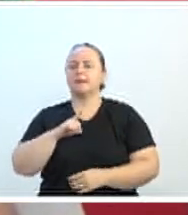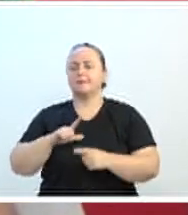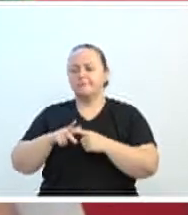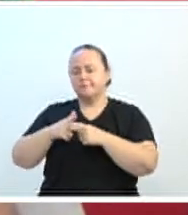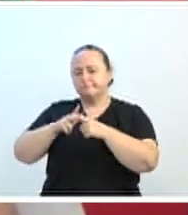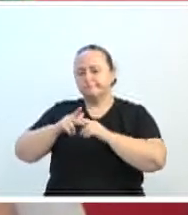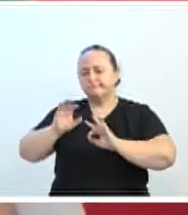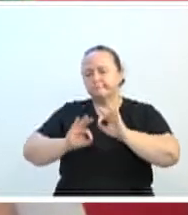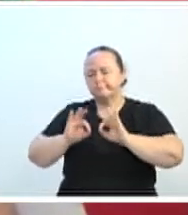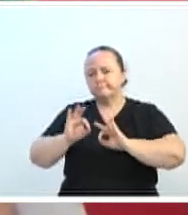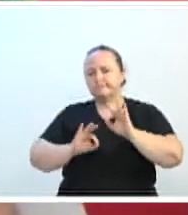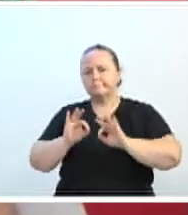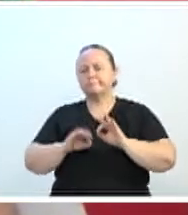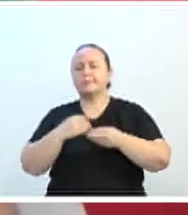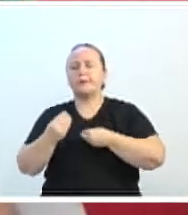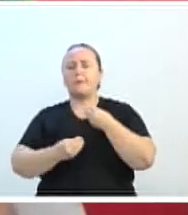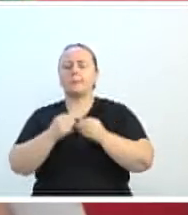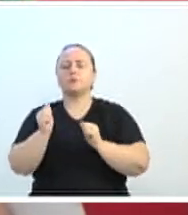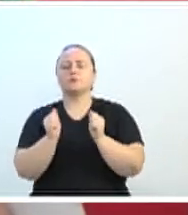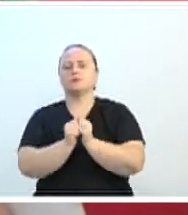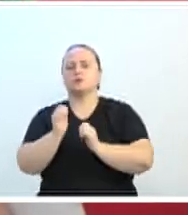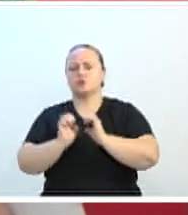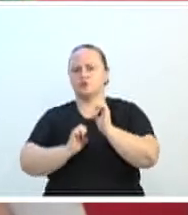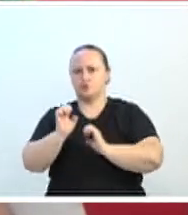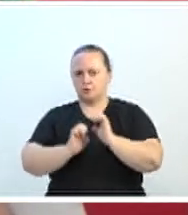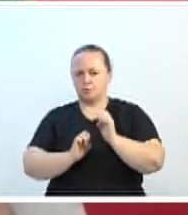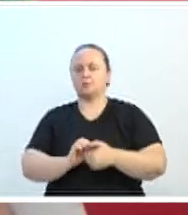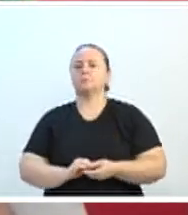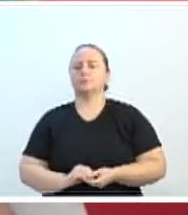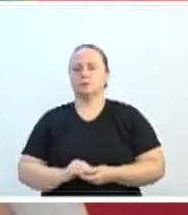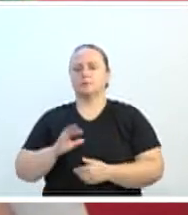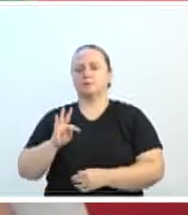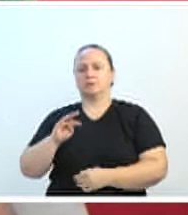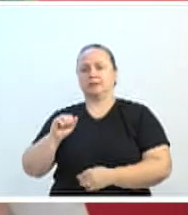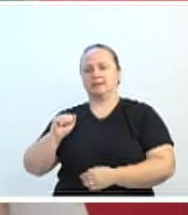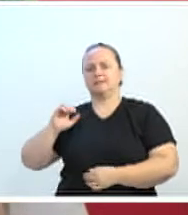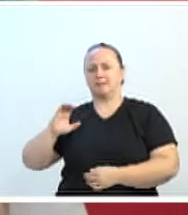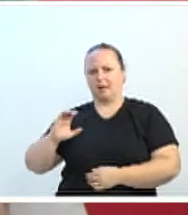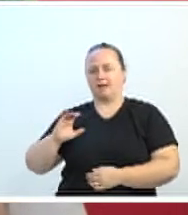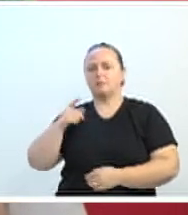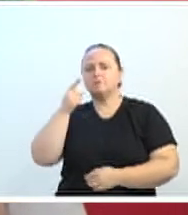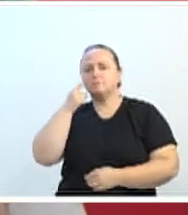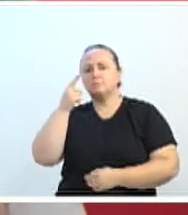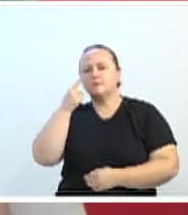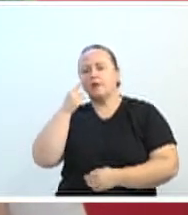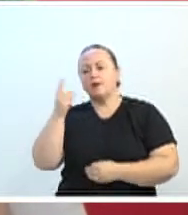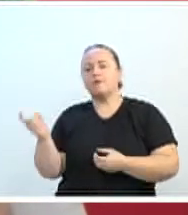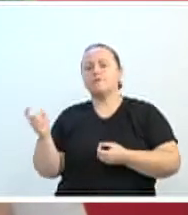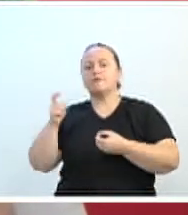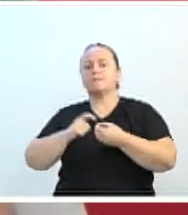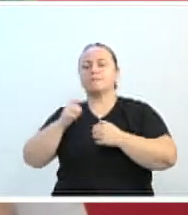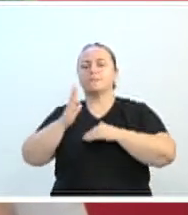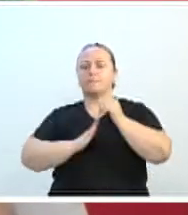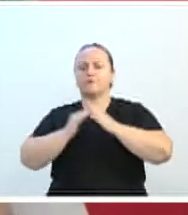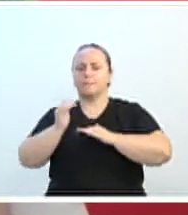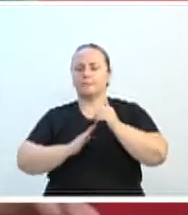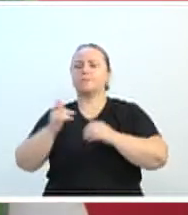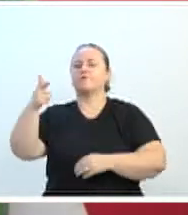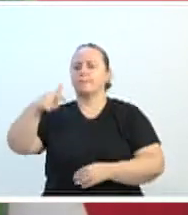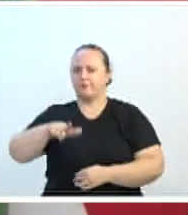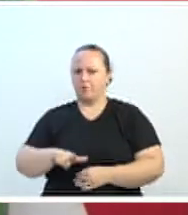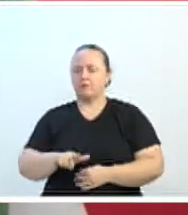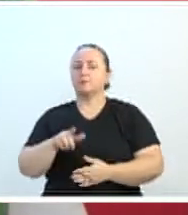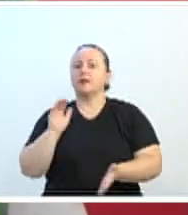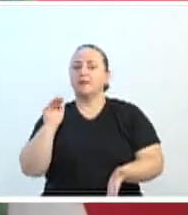de conduta com essa empresa que deve retomar a construção dessas obras ainda até o